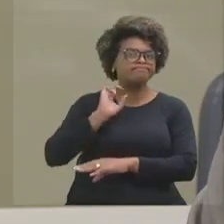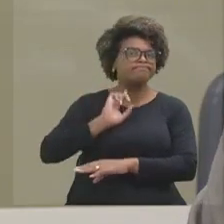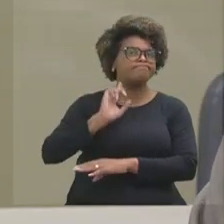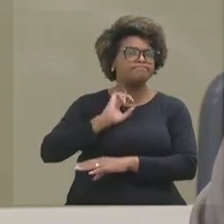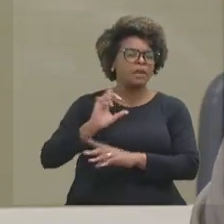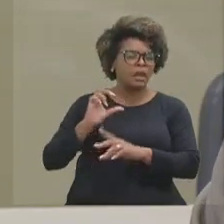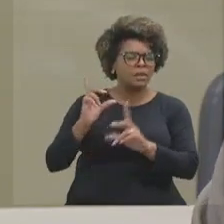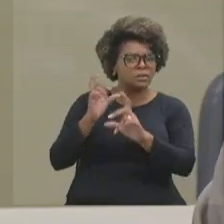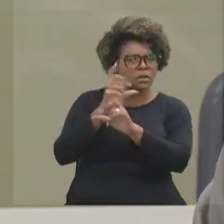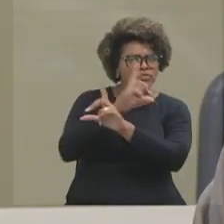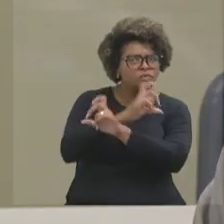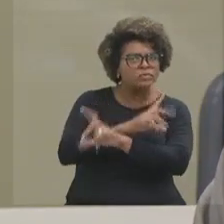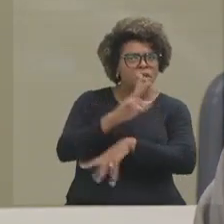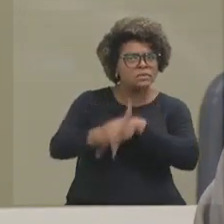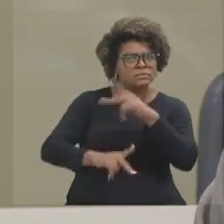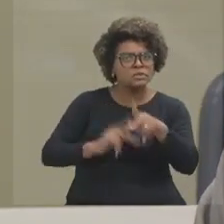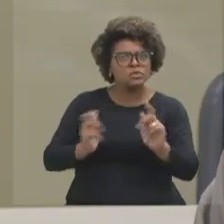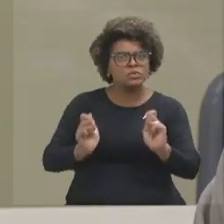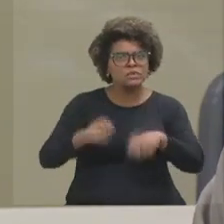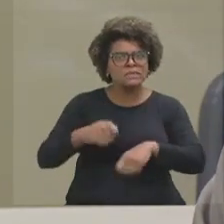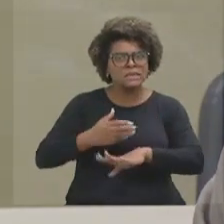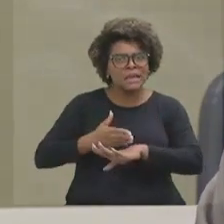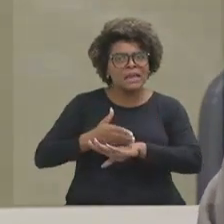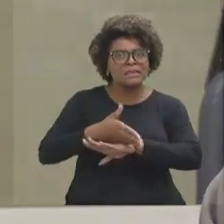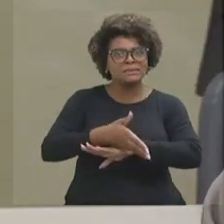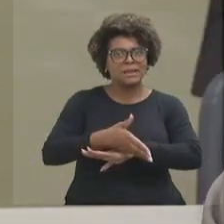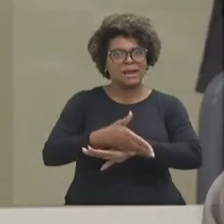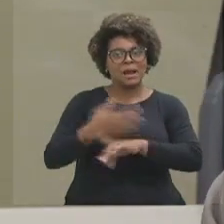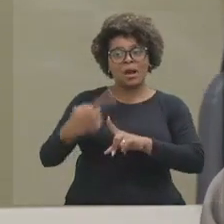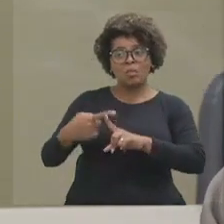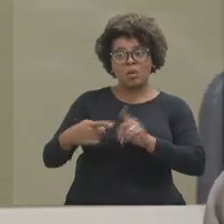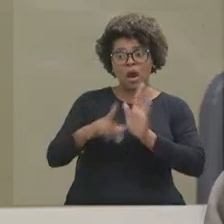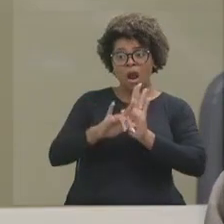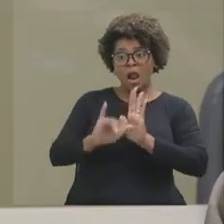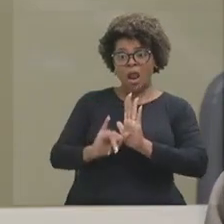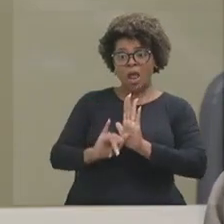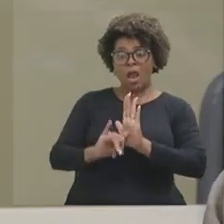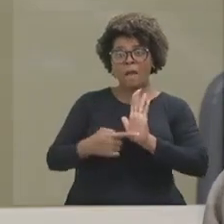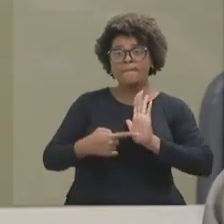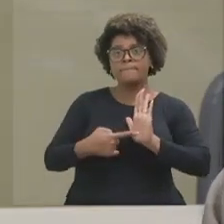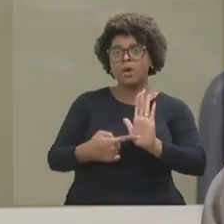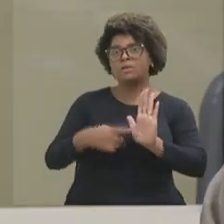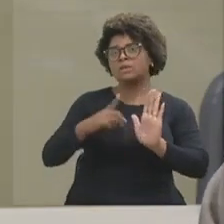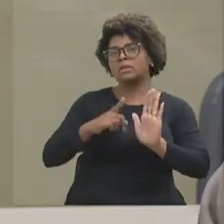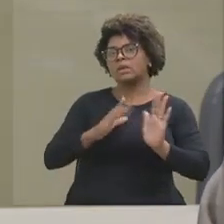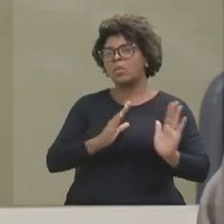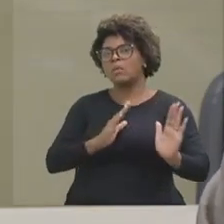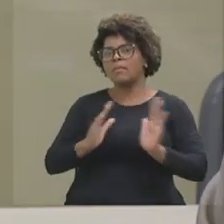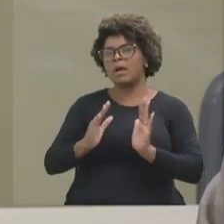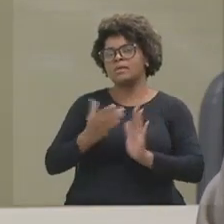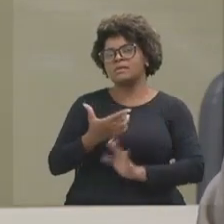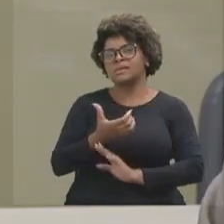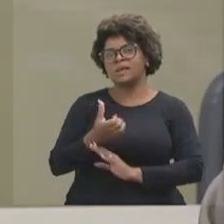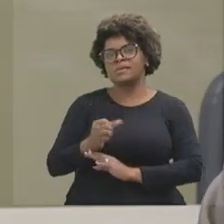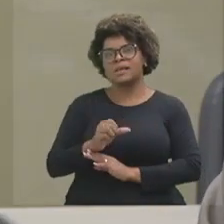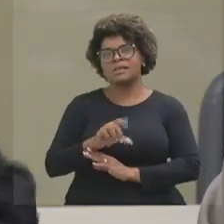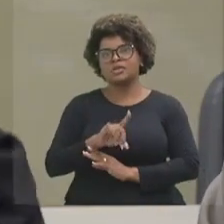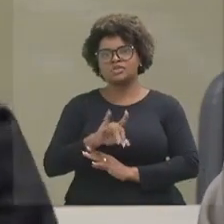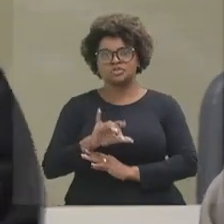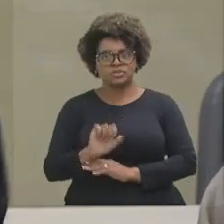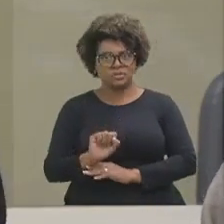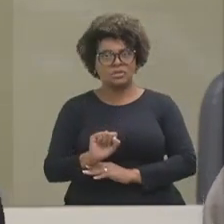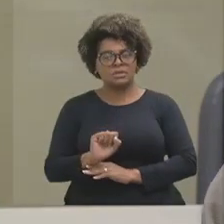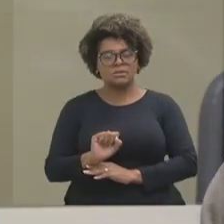das pessoas entrarem no tempo que a lei fala de 60 dias e aí a gente